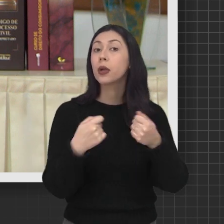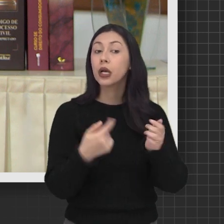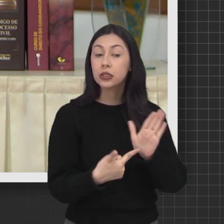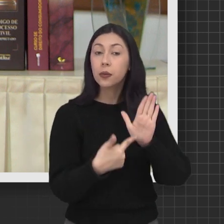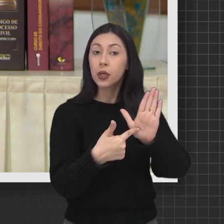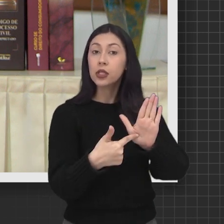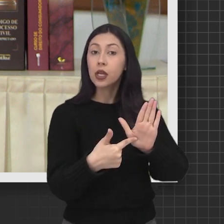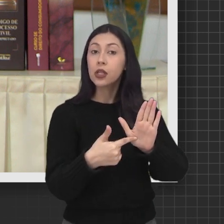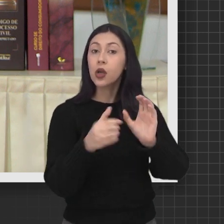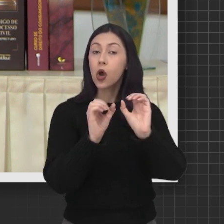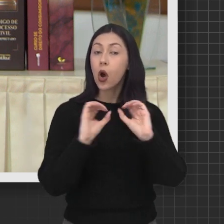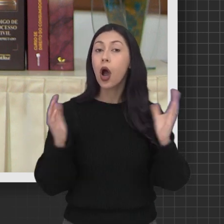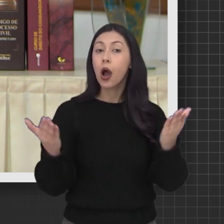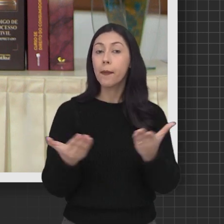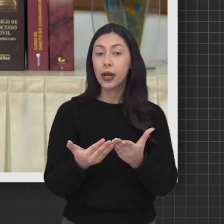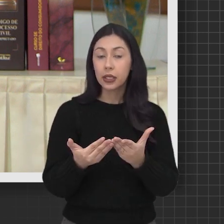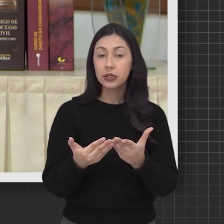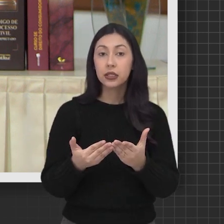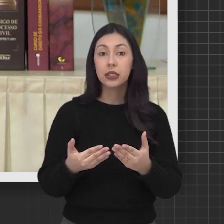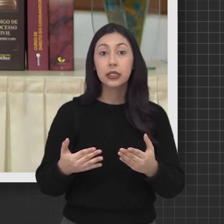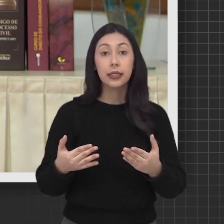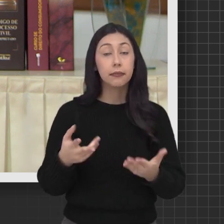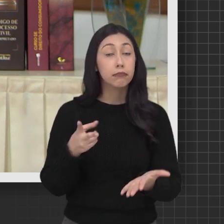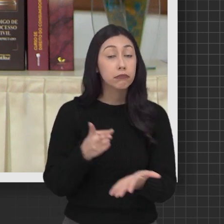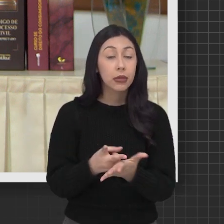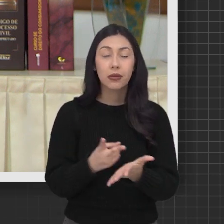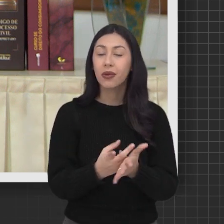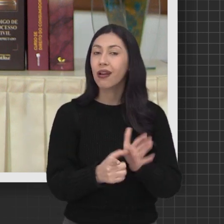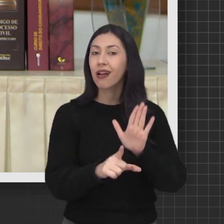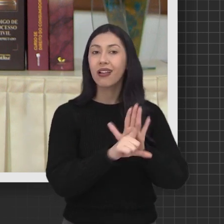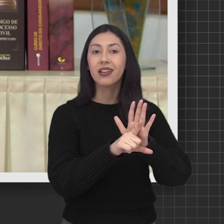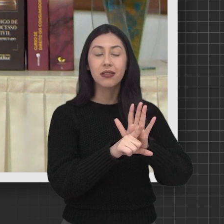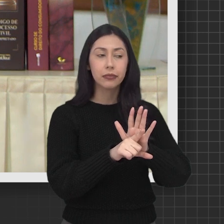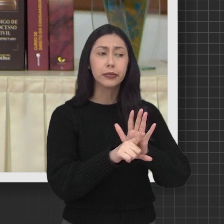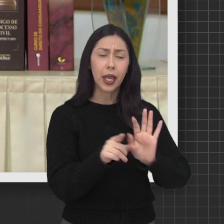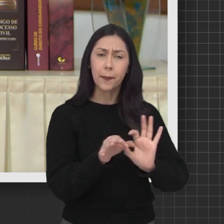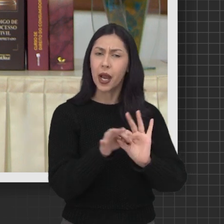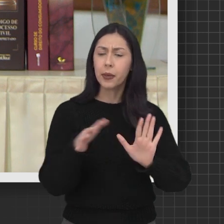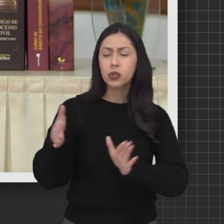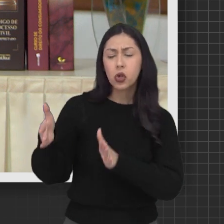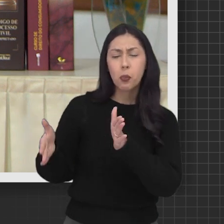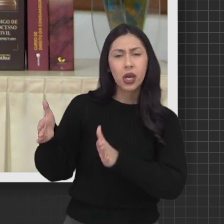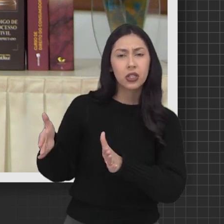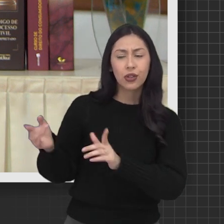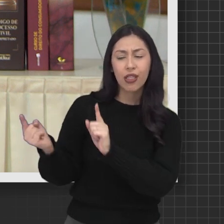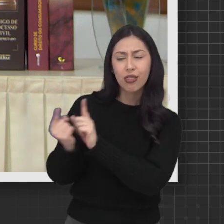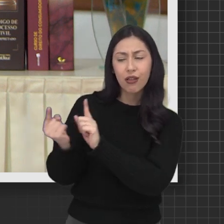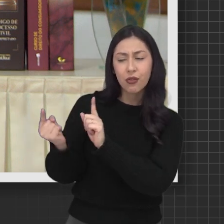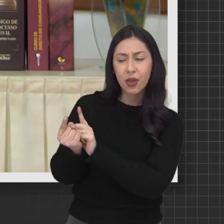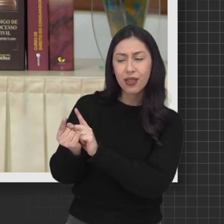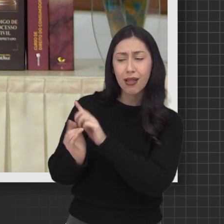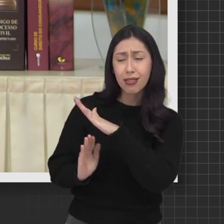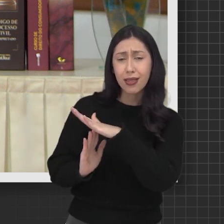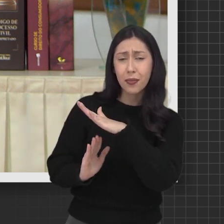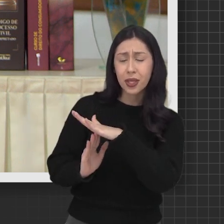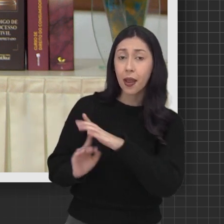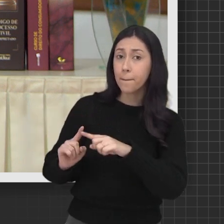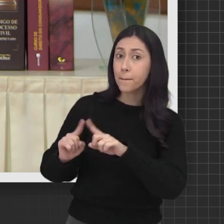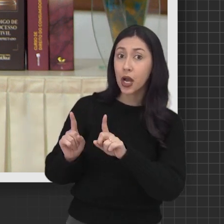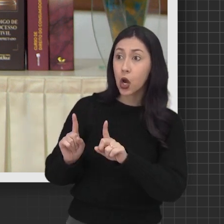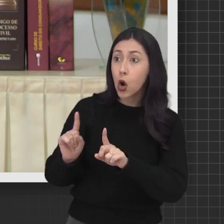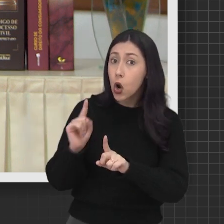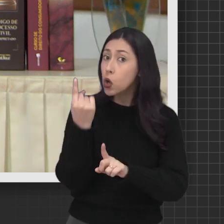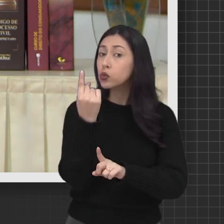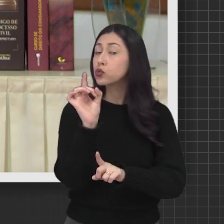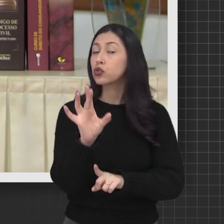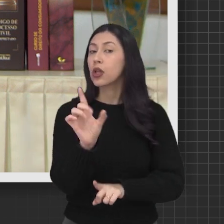minimamente. E embora a legislação autorize a carência, Não é uma carência única